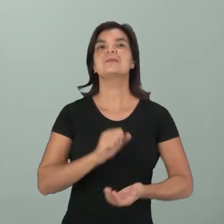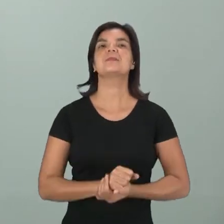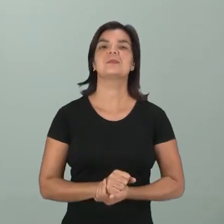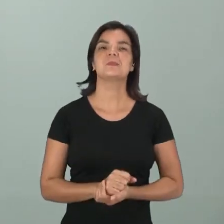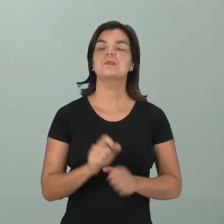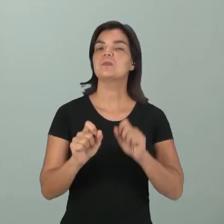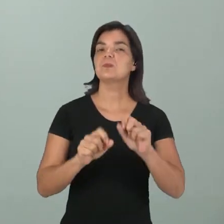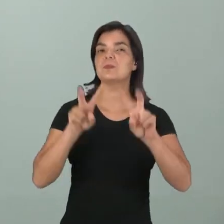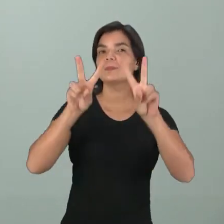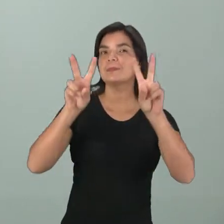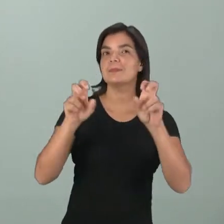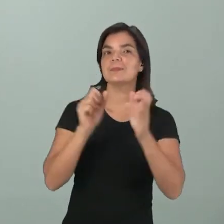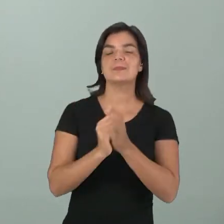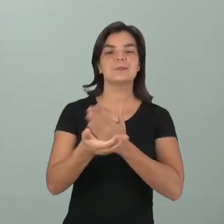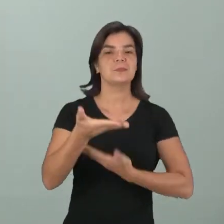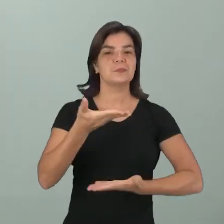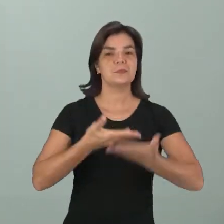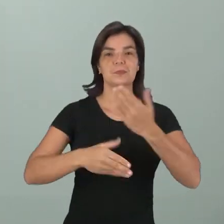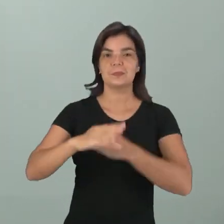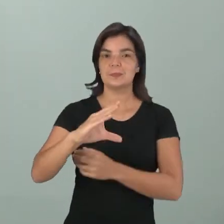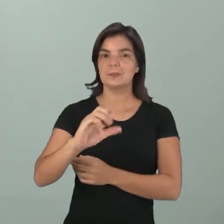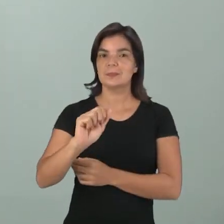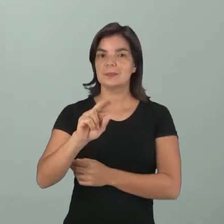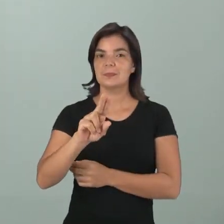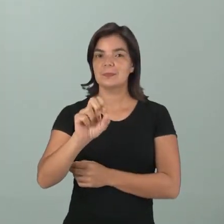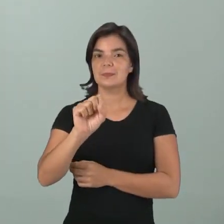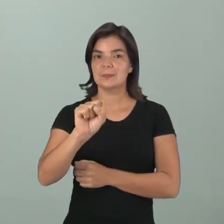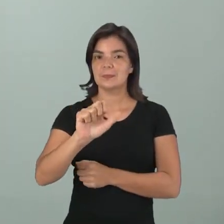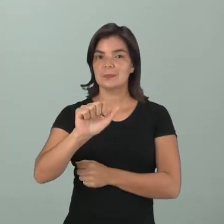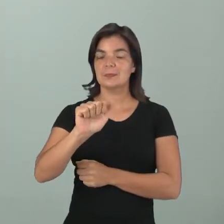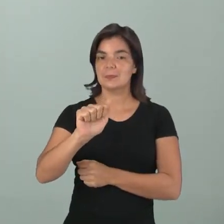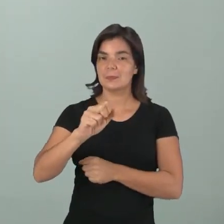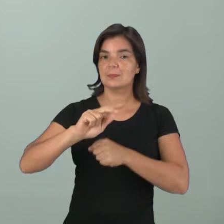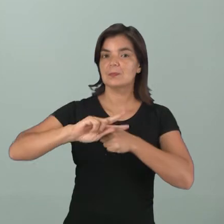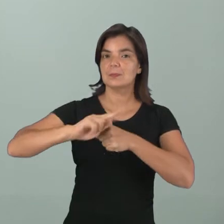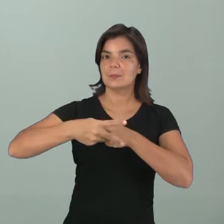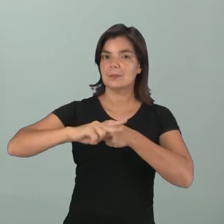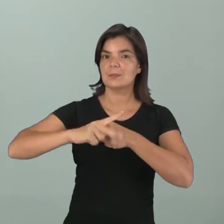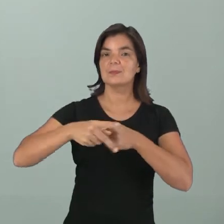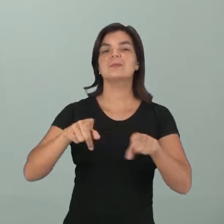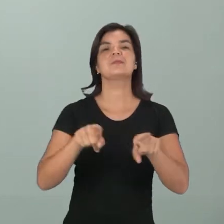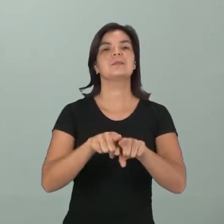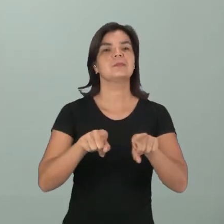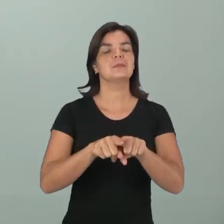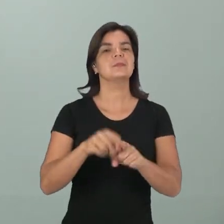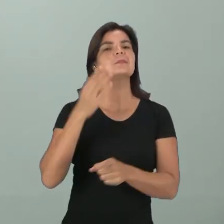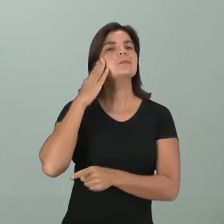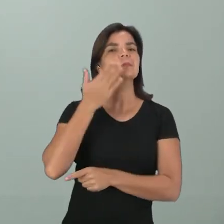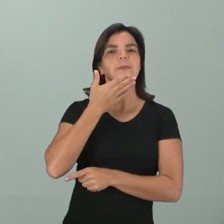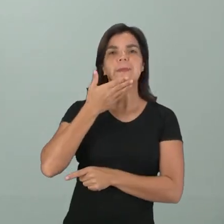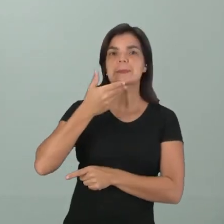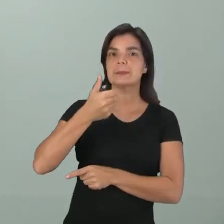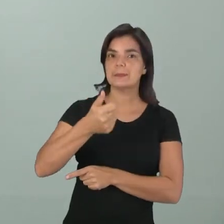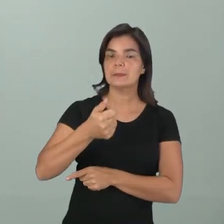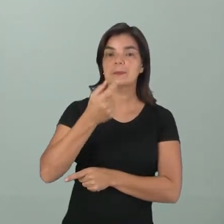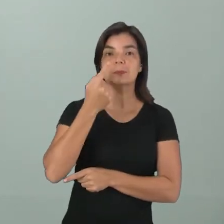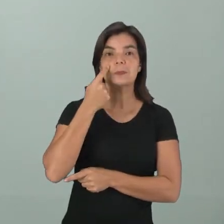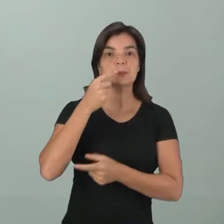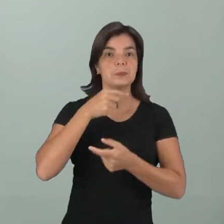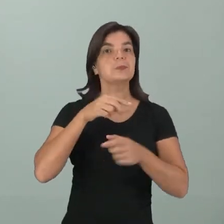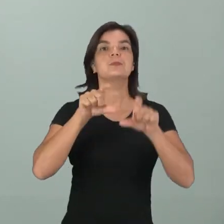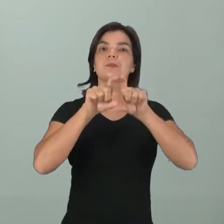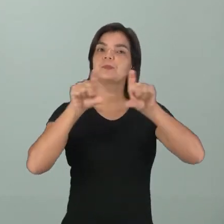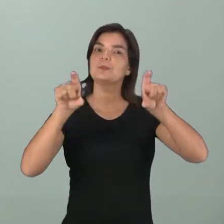hoje será sobre as relações de causa e consequência. Para a gente entender melhor, vamos ler